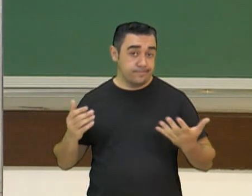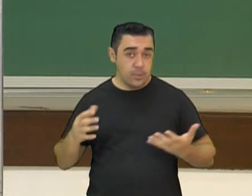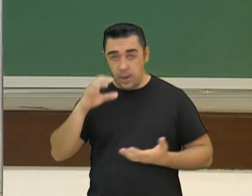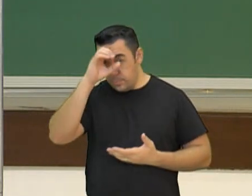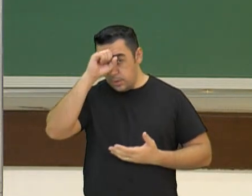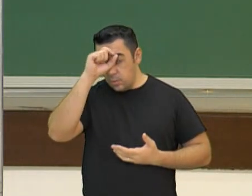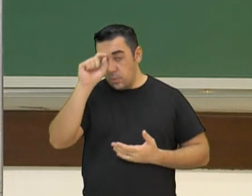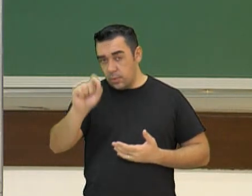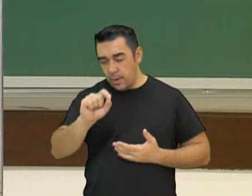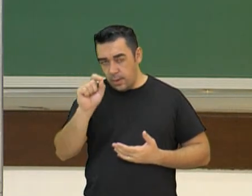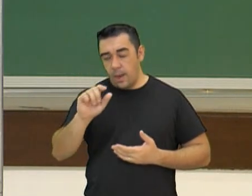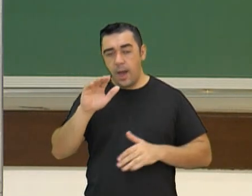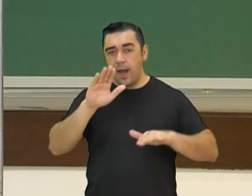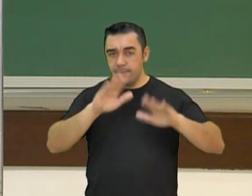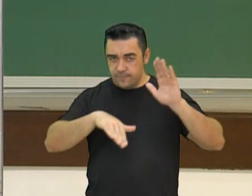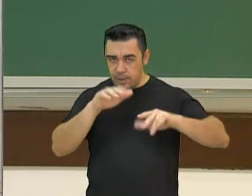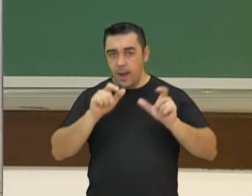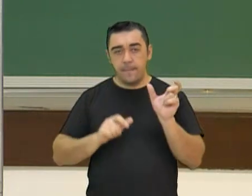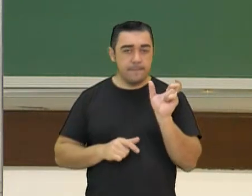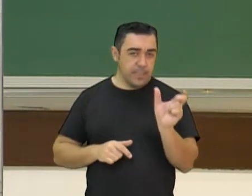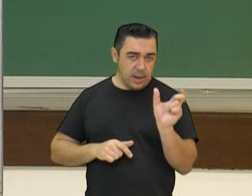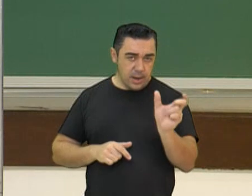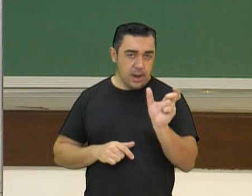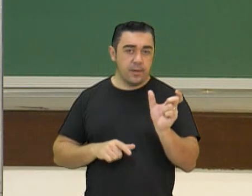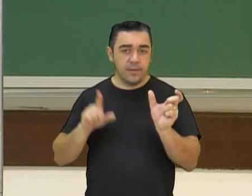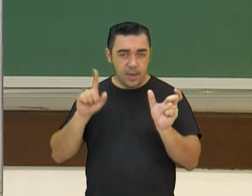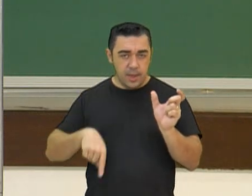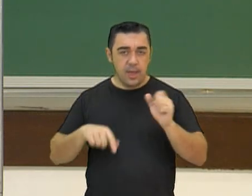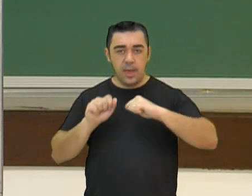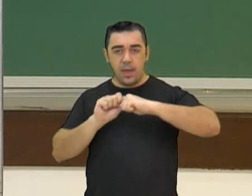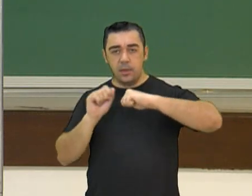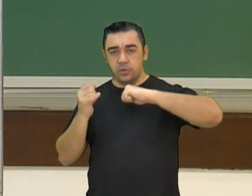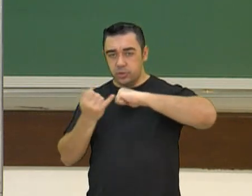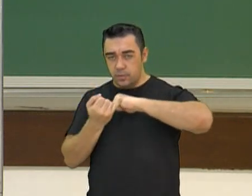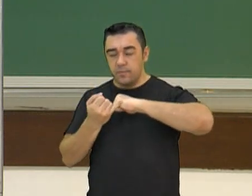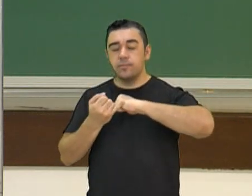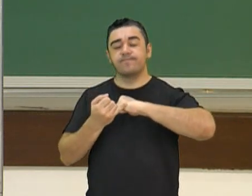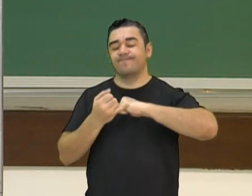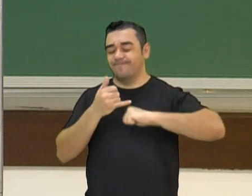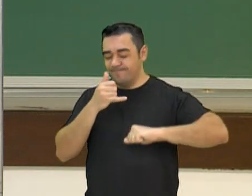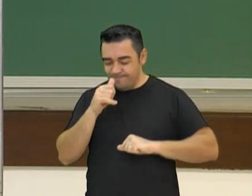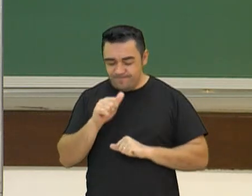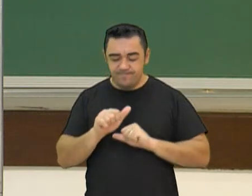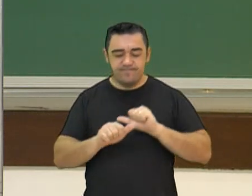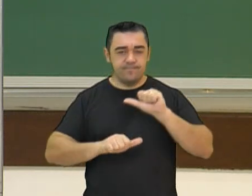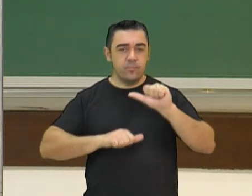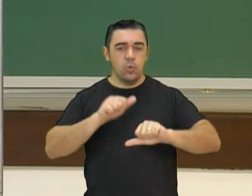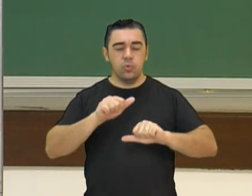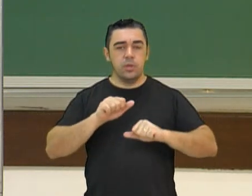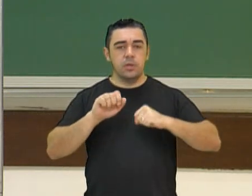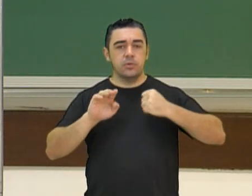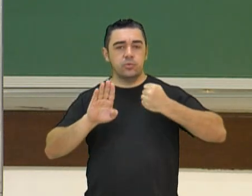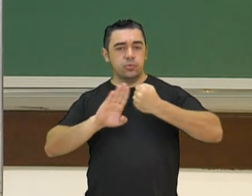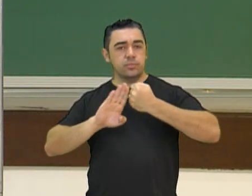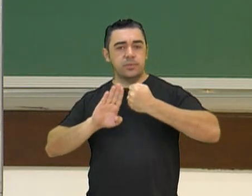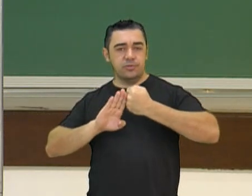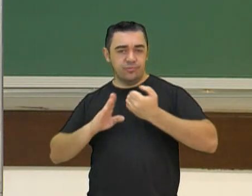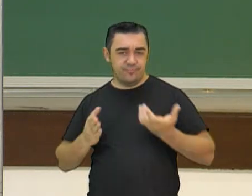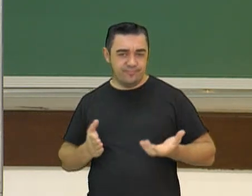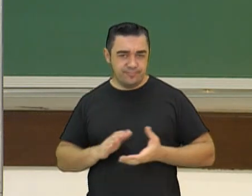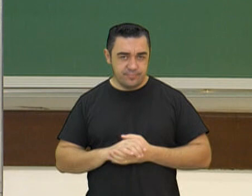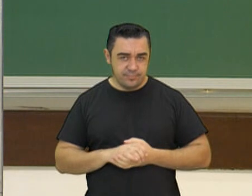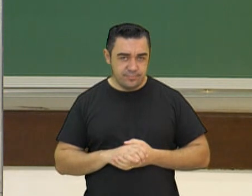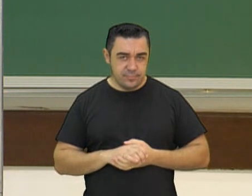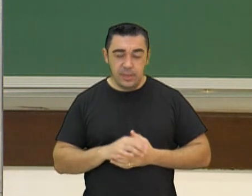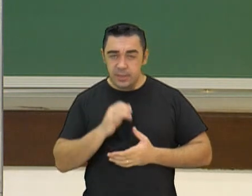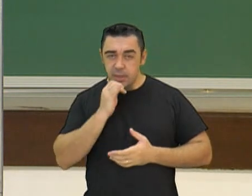aprendeu o quê? Que às vezes as palavras que são adjetivos, elas podem cumprir com uma função de substantivo, certo? De um